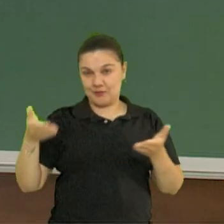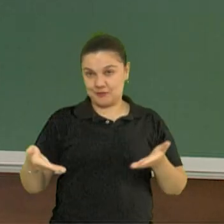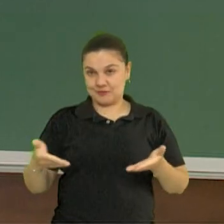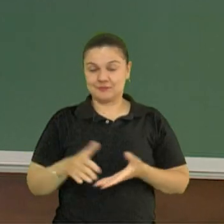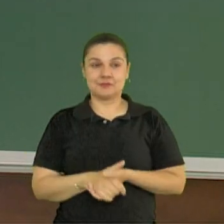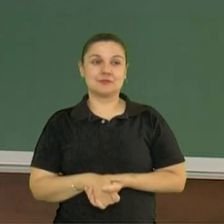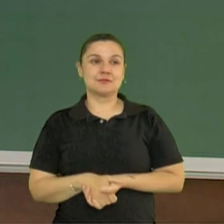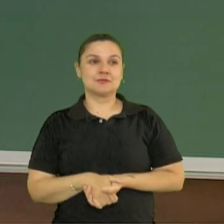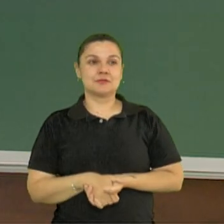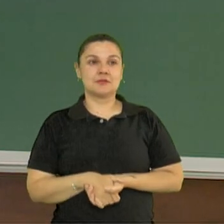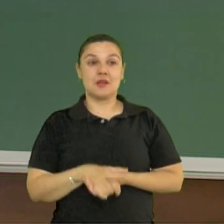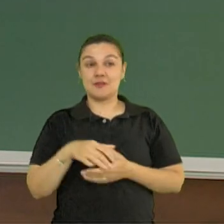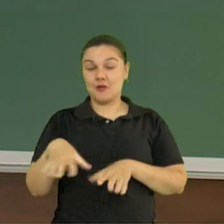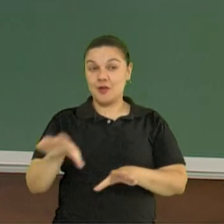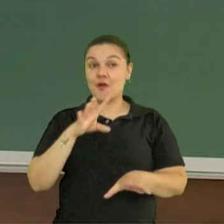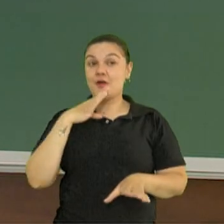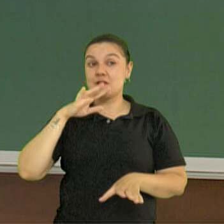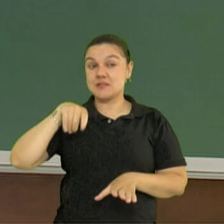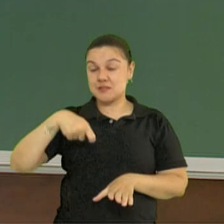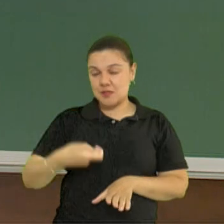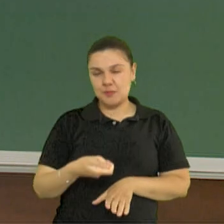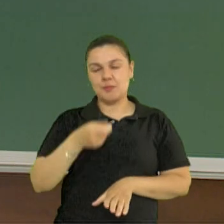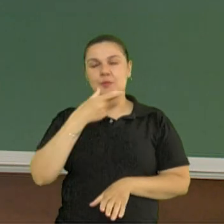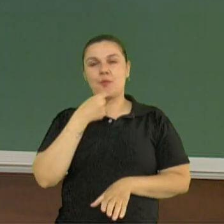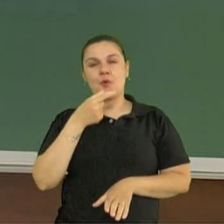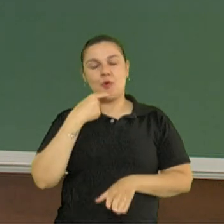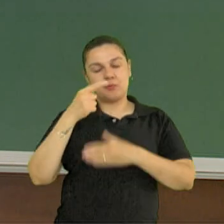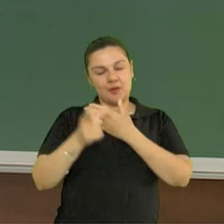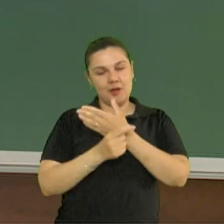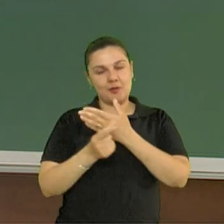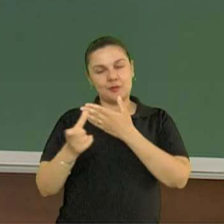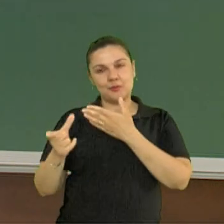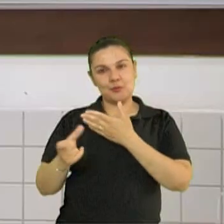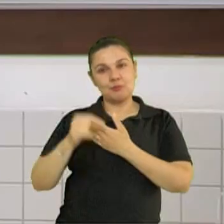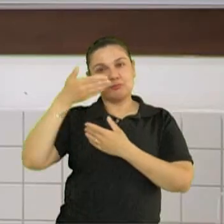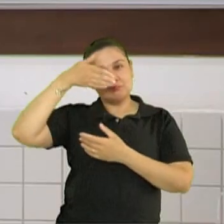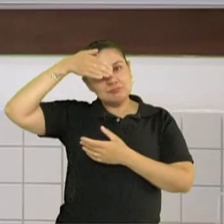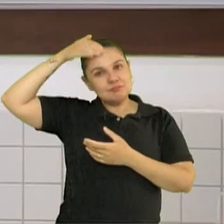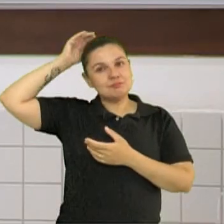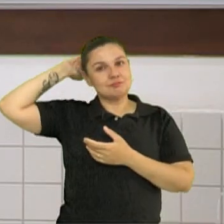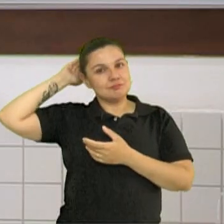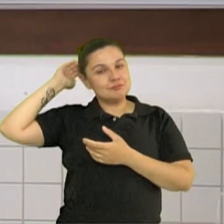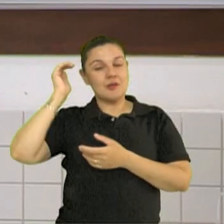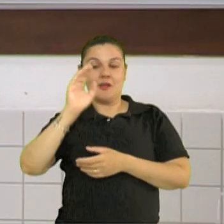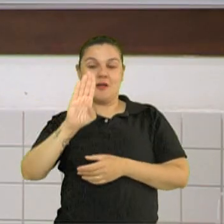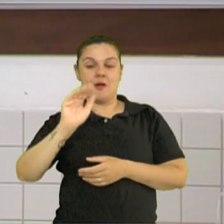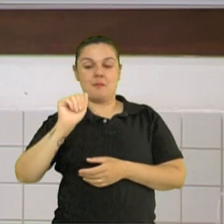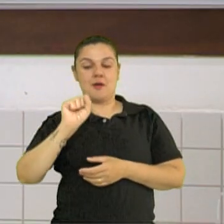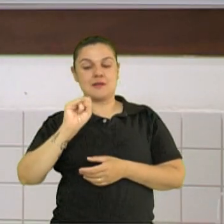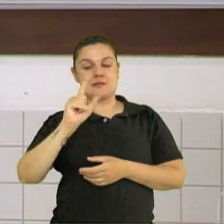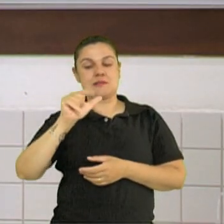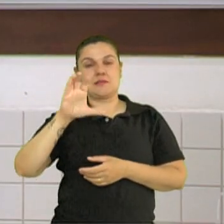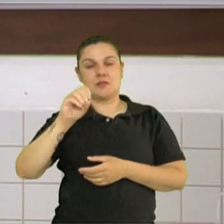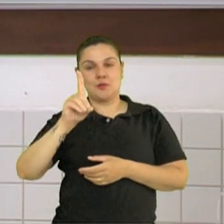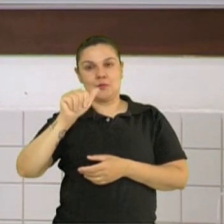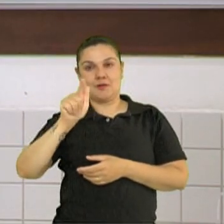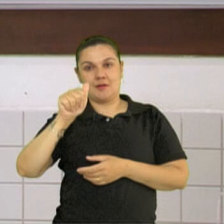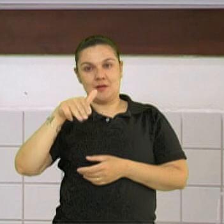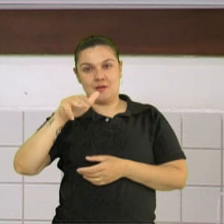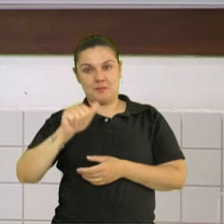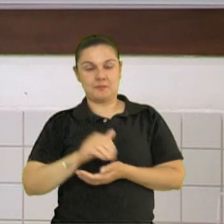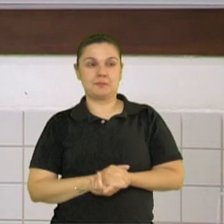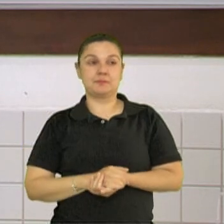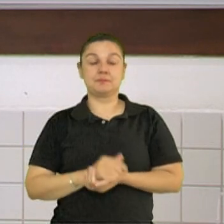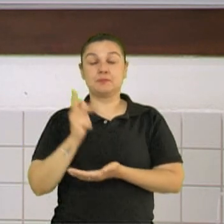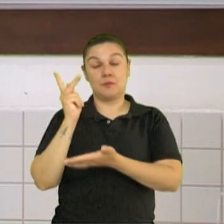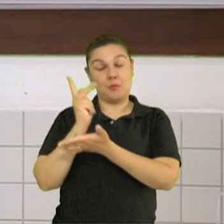de hoje. Olha só, conhecemos um pouco sobre o autor Basílio da Gama. Então, nós temos que pensar sempre, ó,